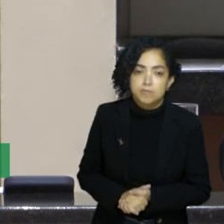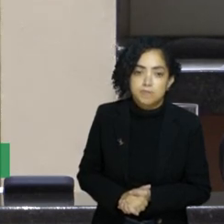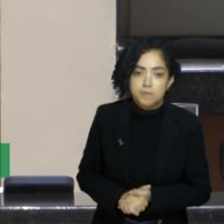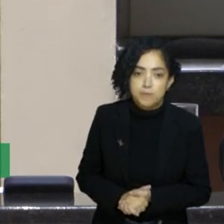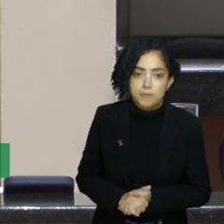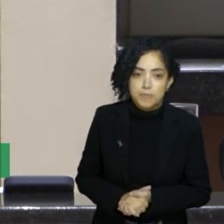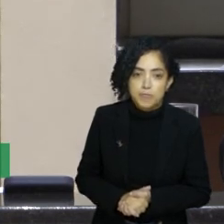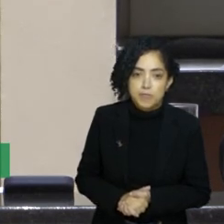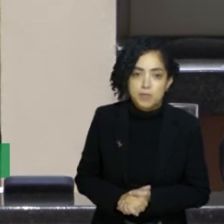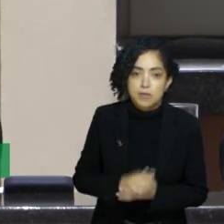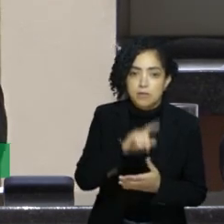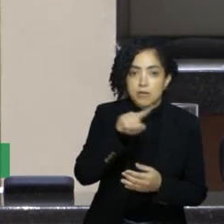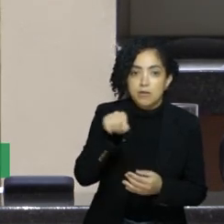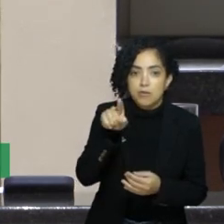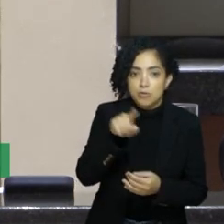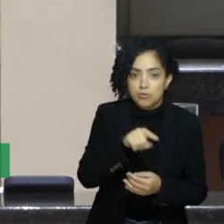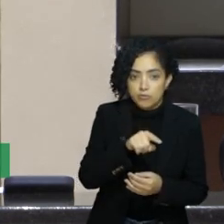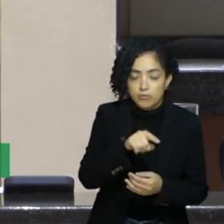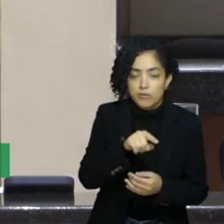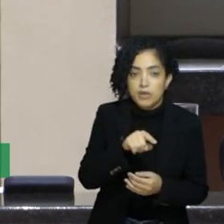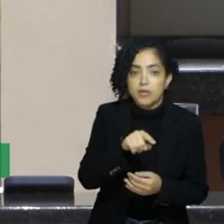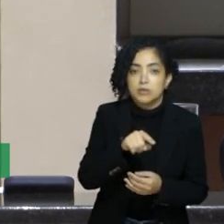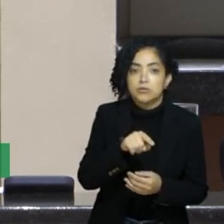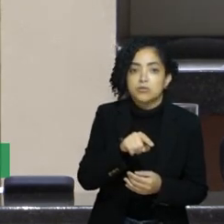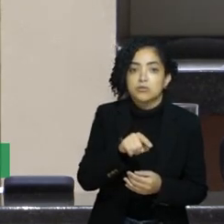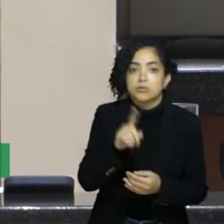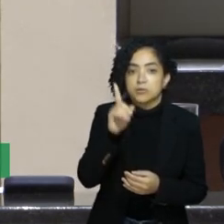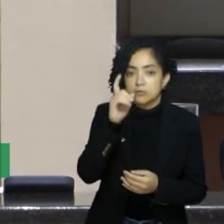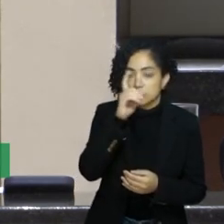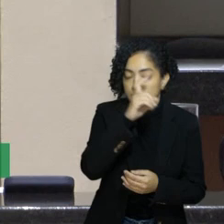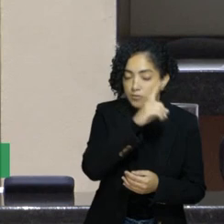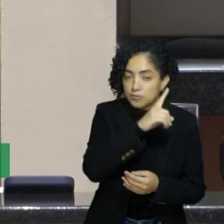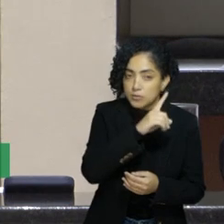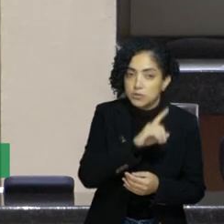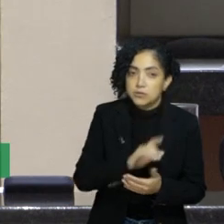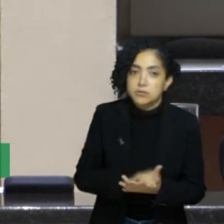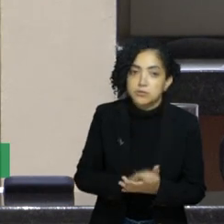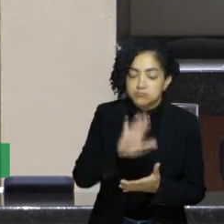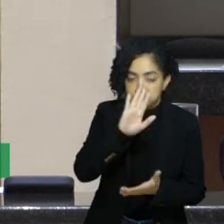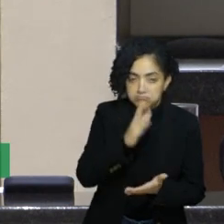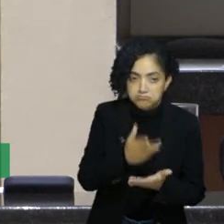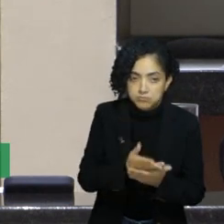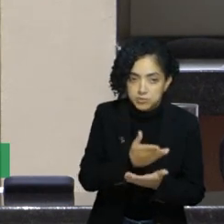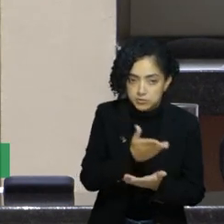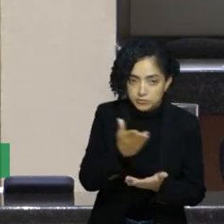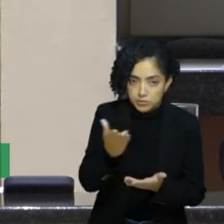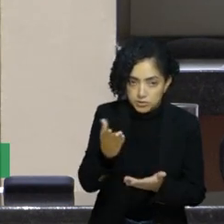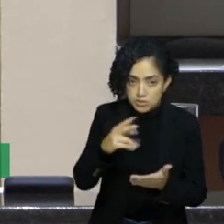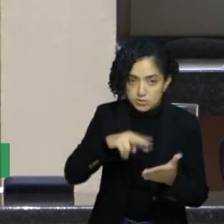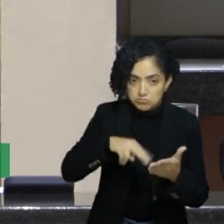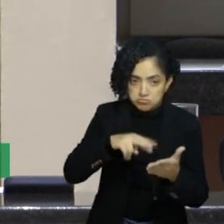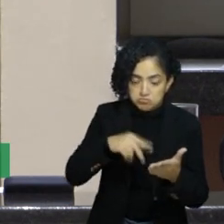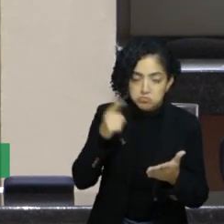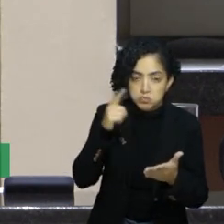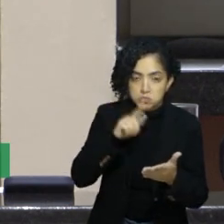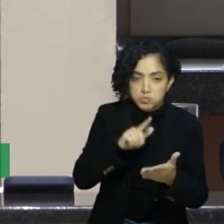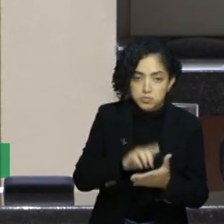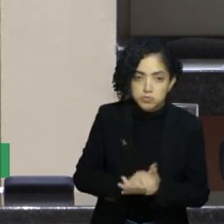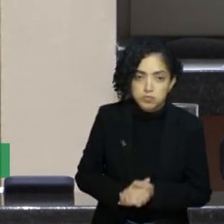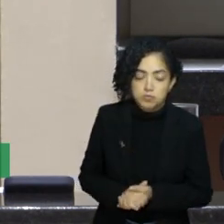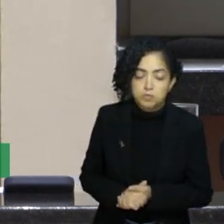o veto, porque ficou um pouco complexo, mas eu acredito que todo mundo conseguiu fazer a leitura no